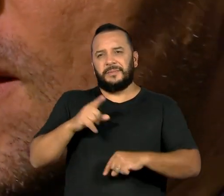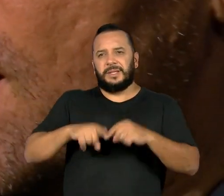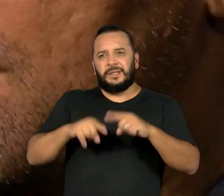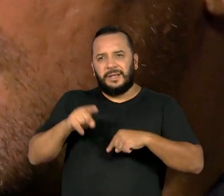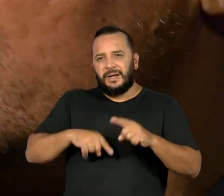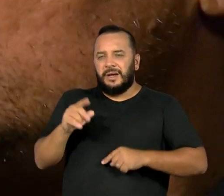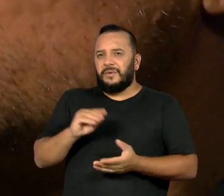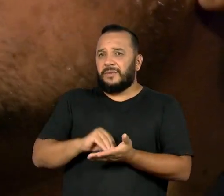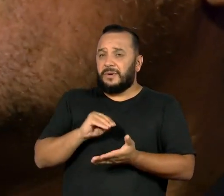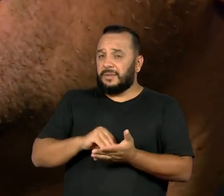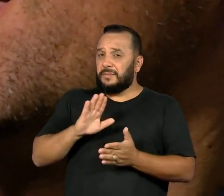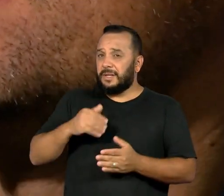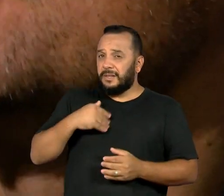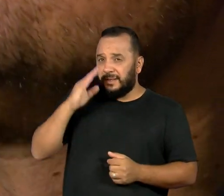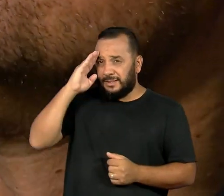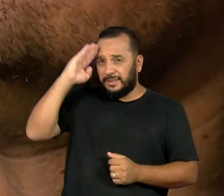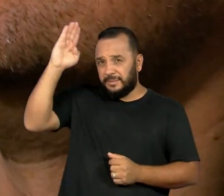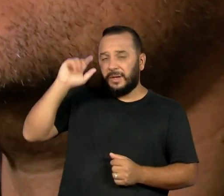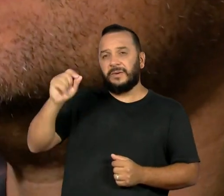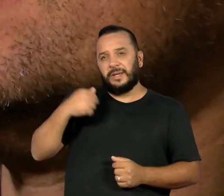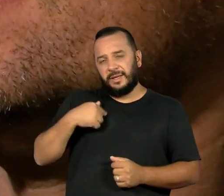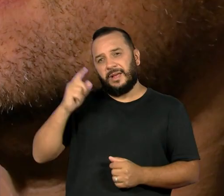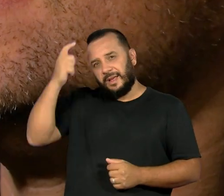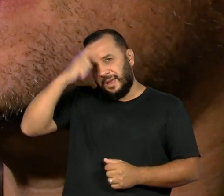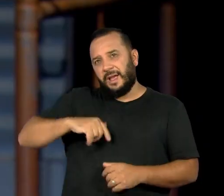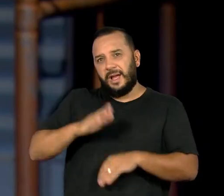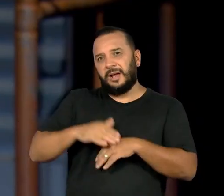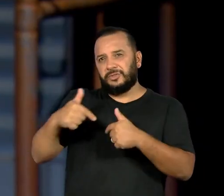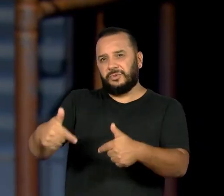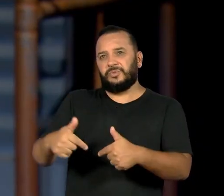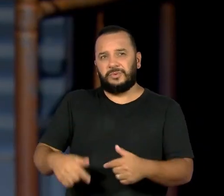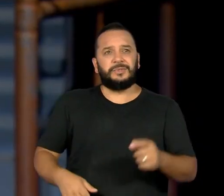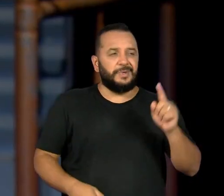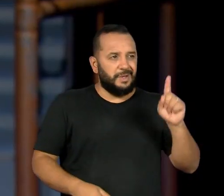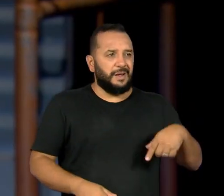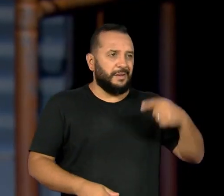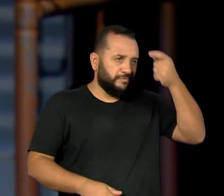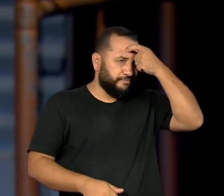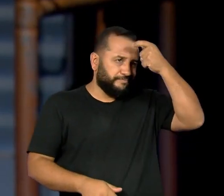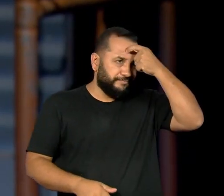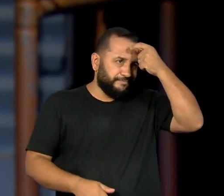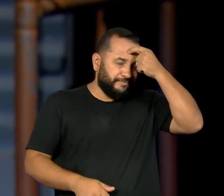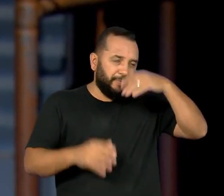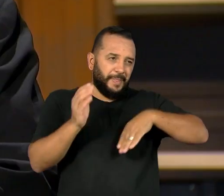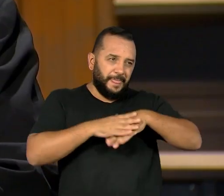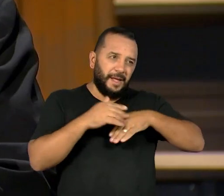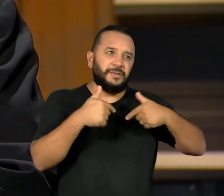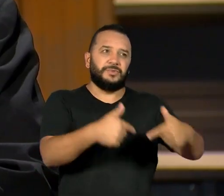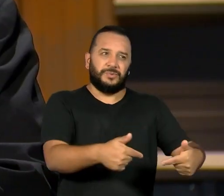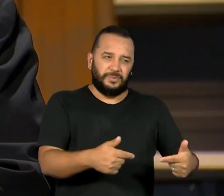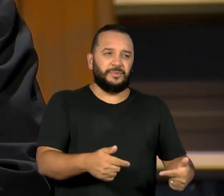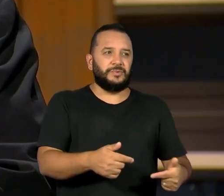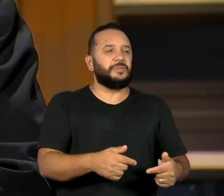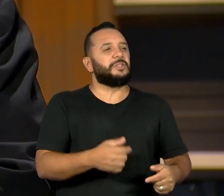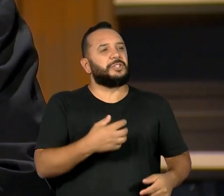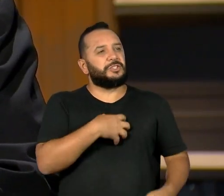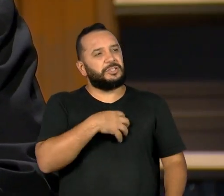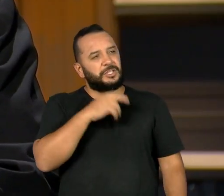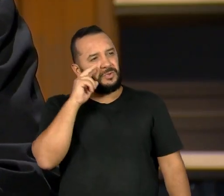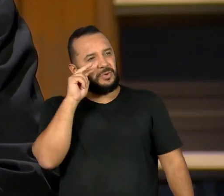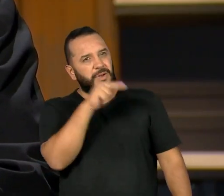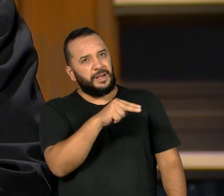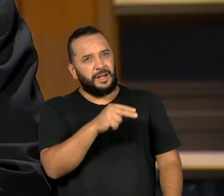a mais dura é a da atitude. É a atitude, a mentalidade, o jeito de olhar.